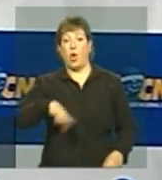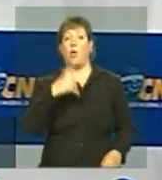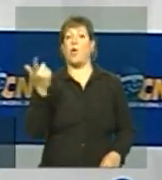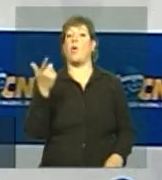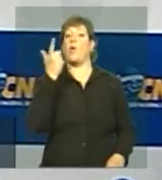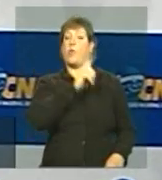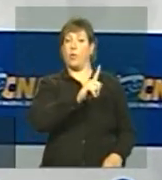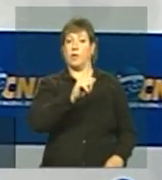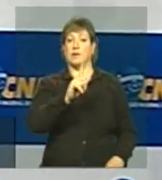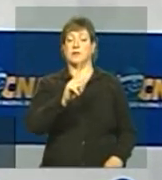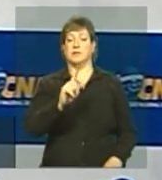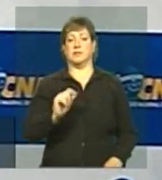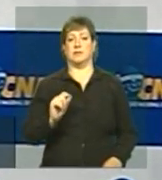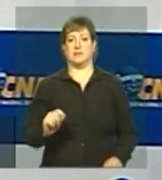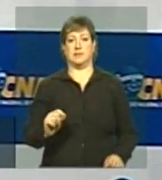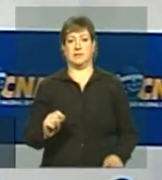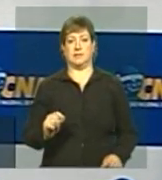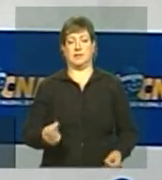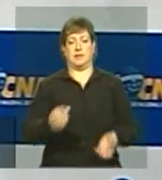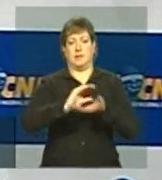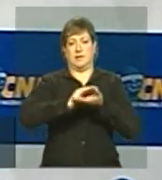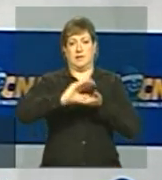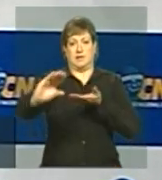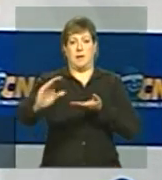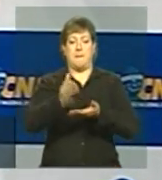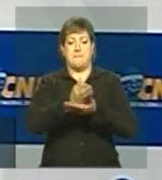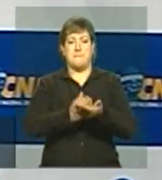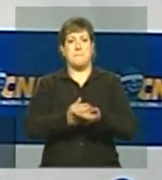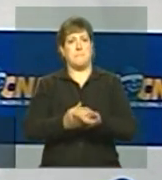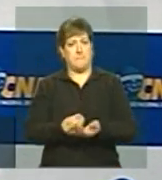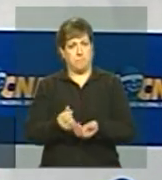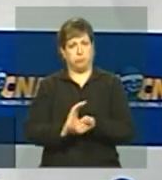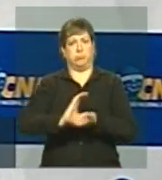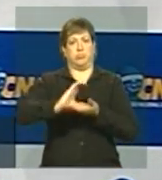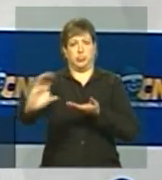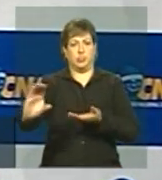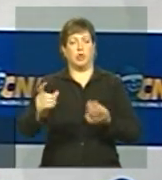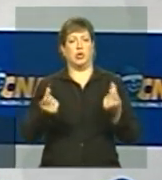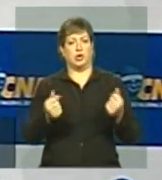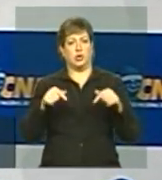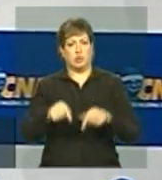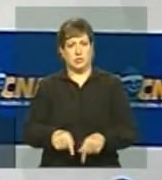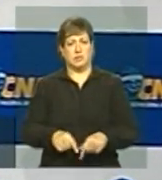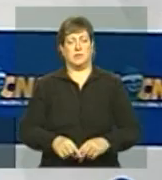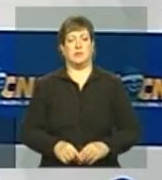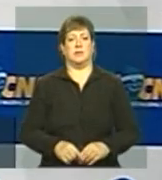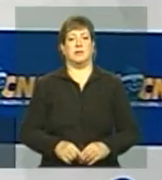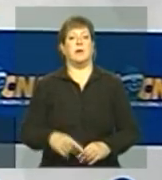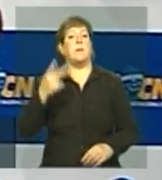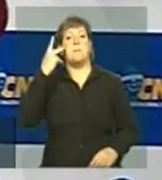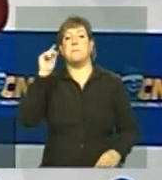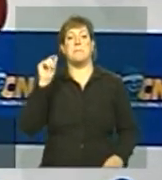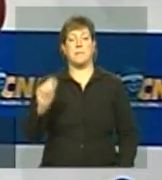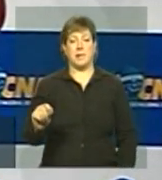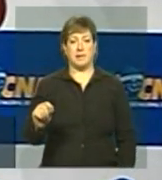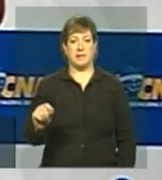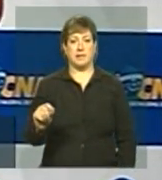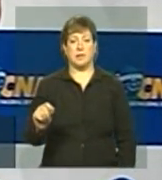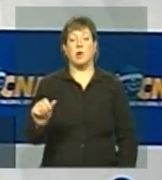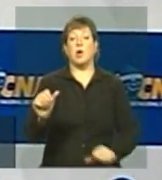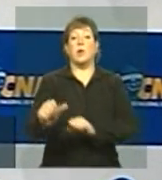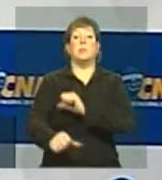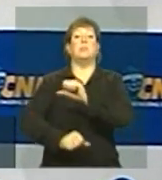conseguimos destinar uma parcela substantiva dos recursos para